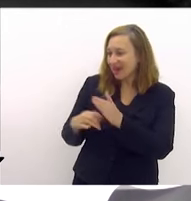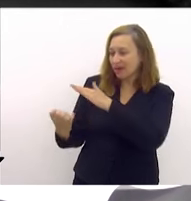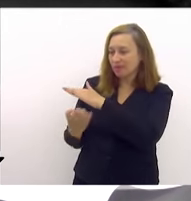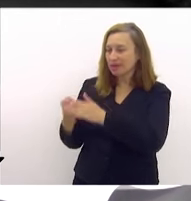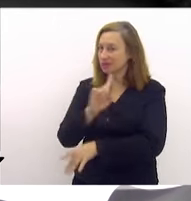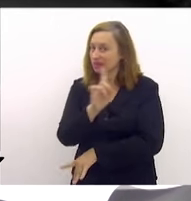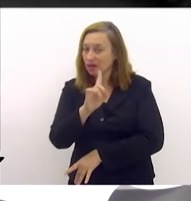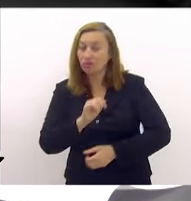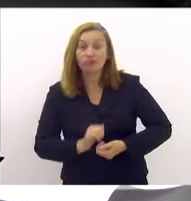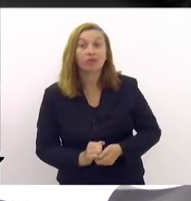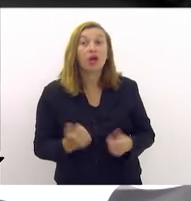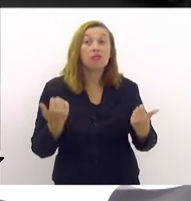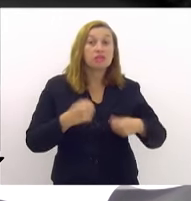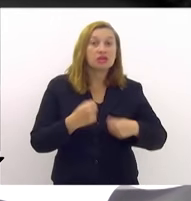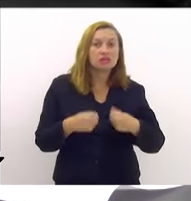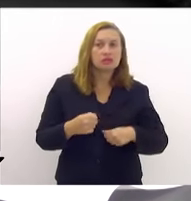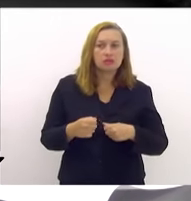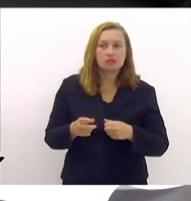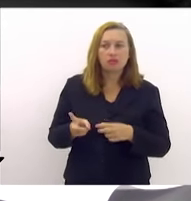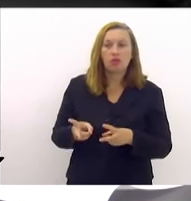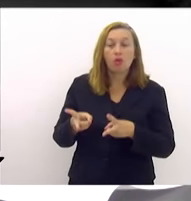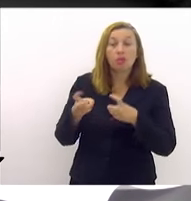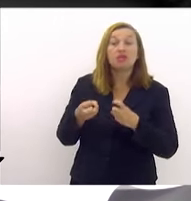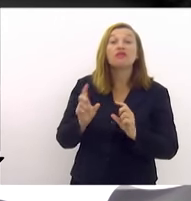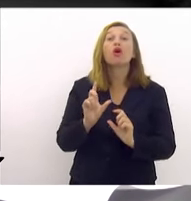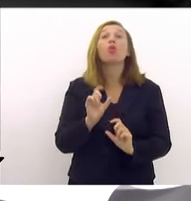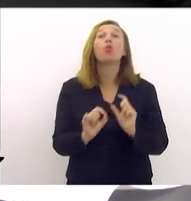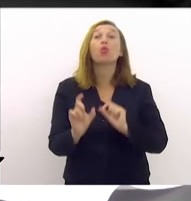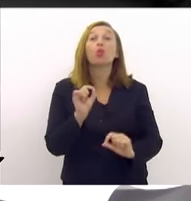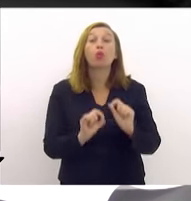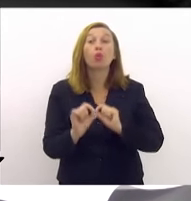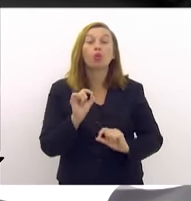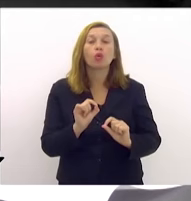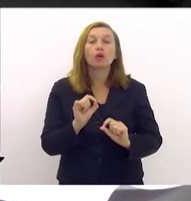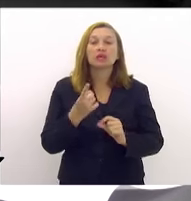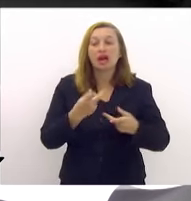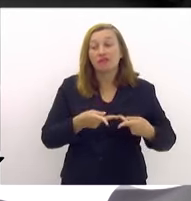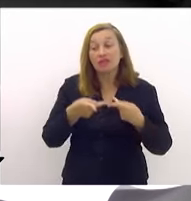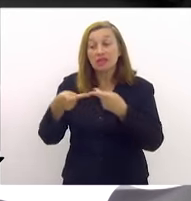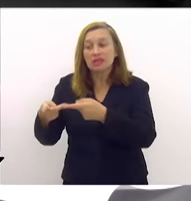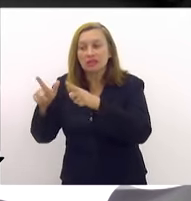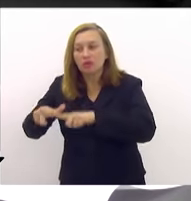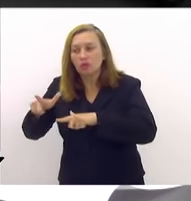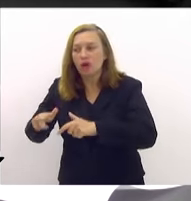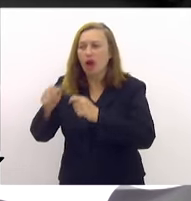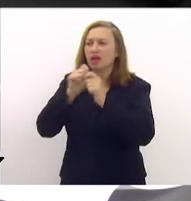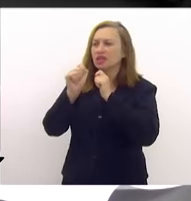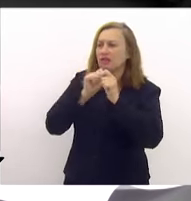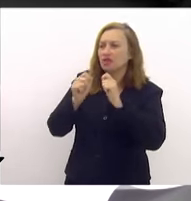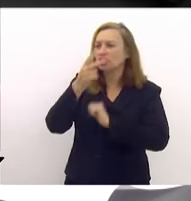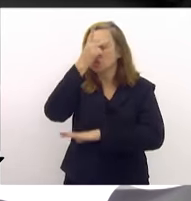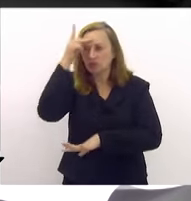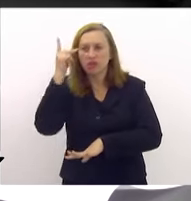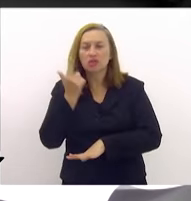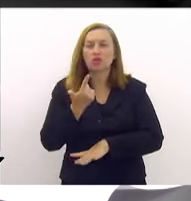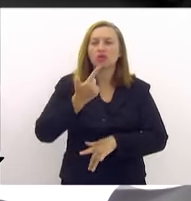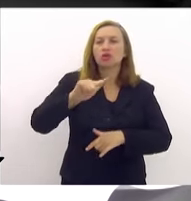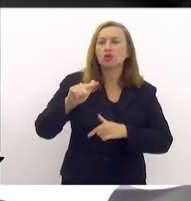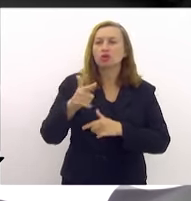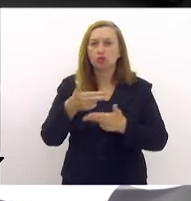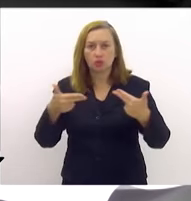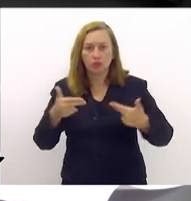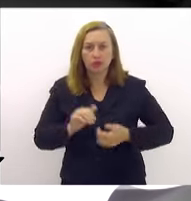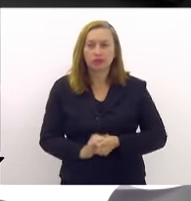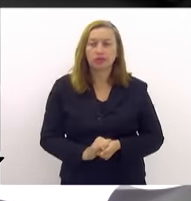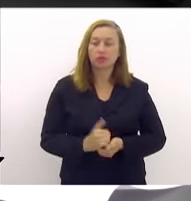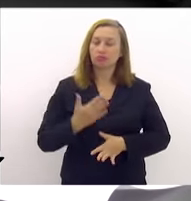Tem que ser a verificação, inclusive com ida ao local, entrevistando as pessoas, etc., etc.,